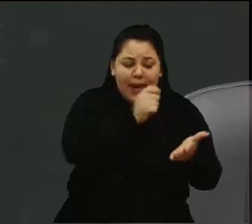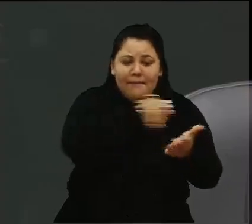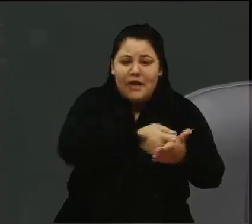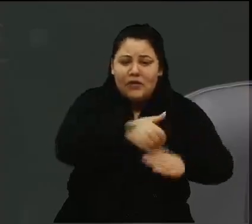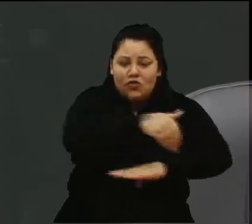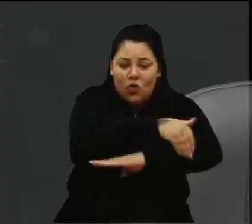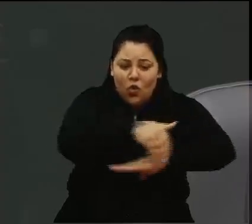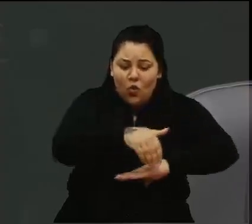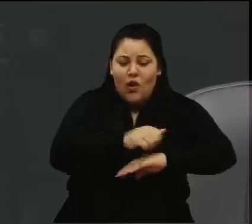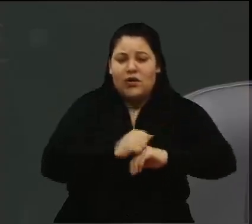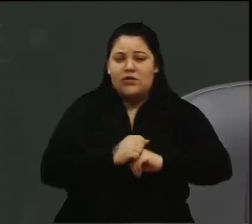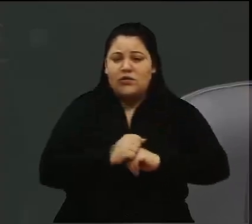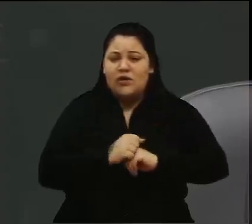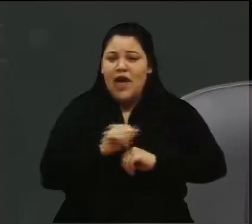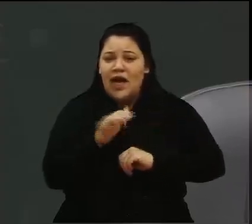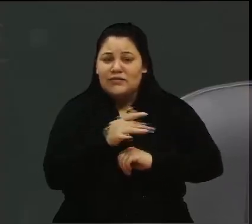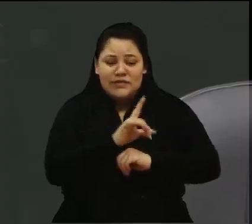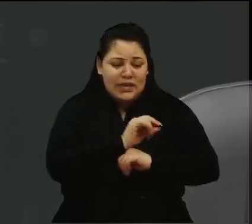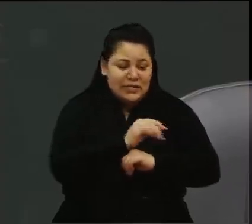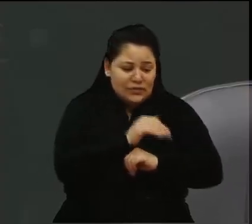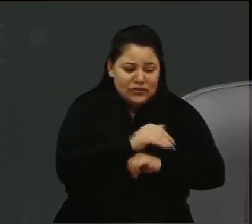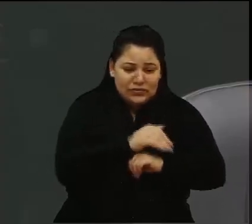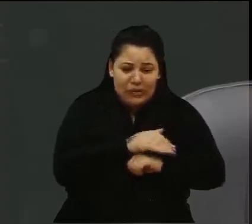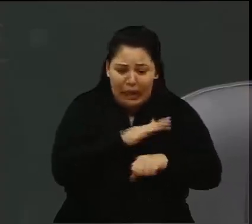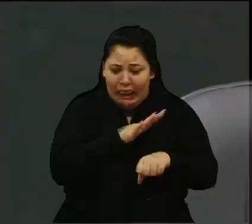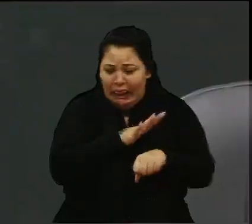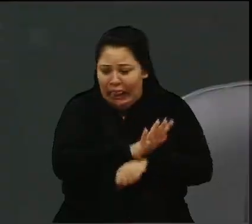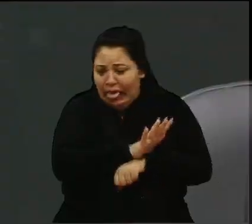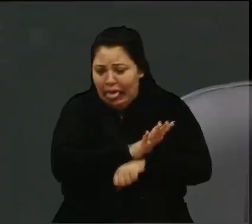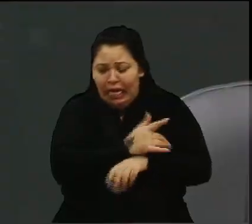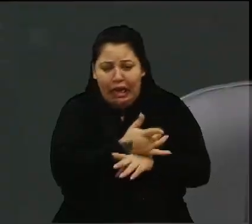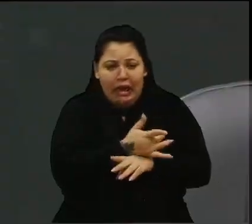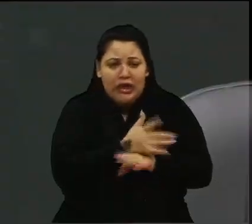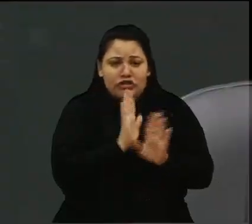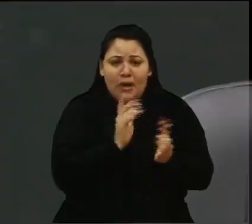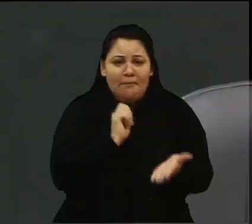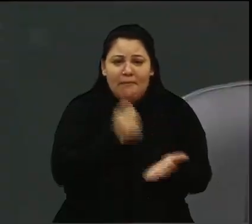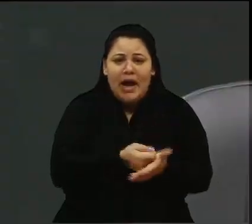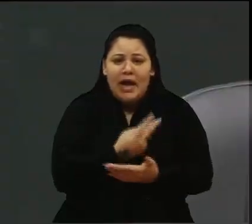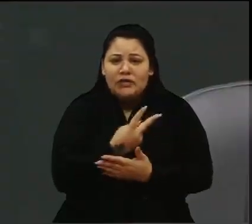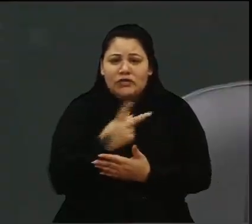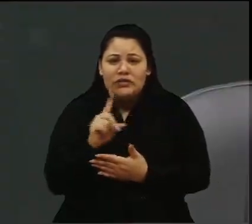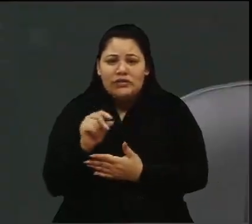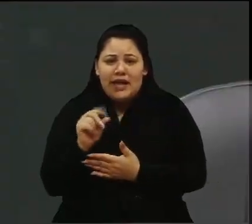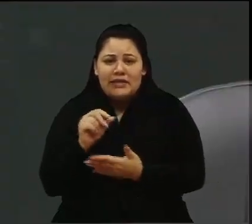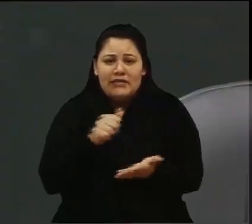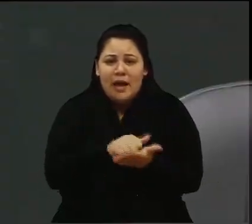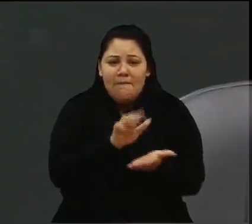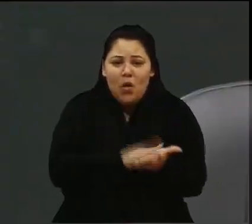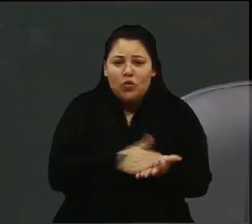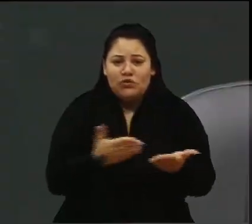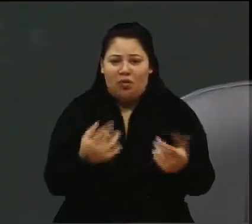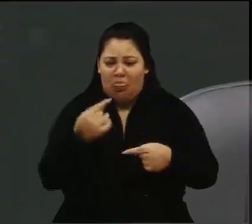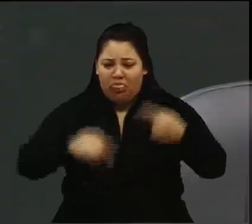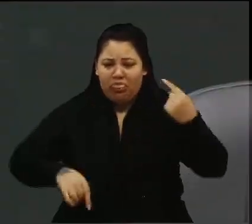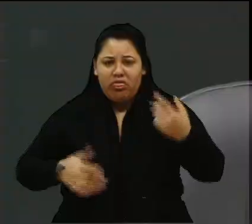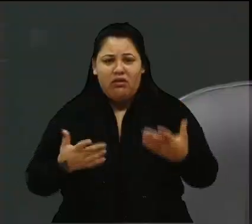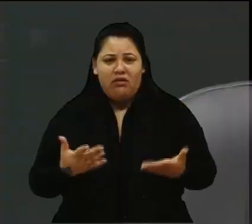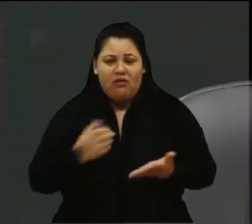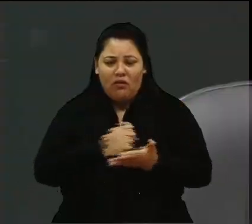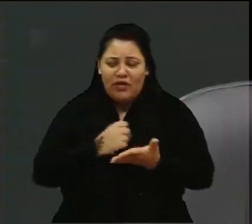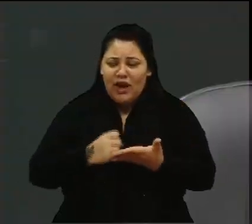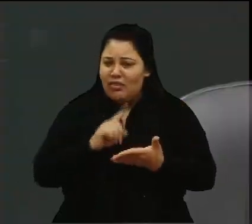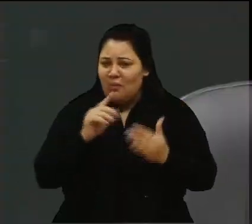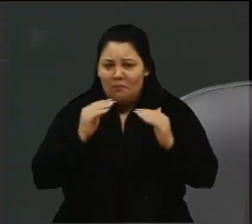passa, às vezes, 10 minutos ali, passa o tempo de tolerância, acumula R$ 210 de multa. Tem desproporcionalidade no contrato